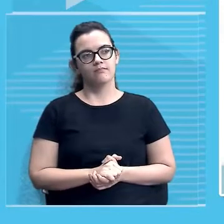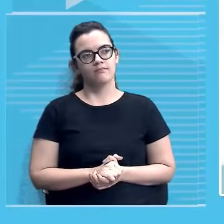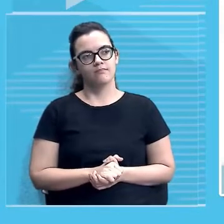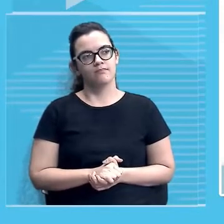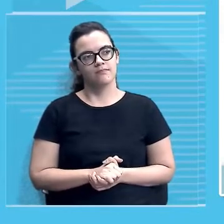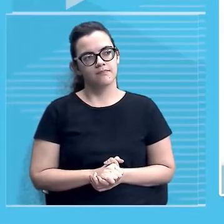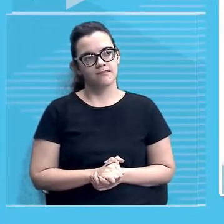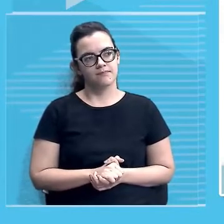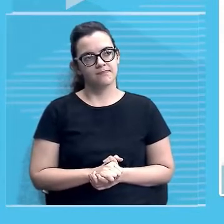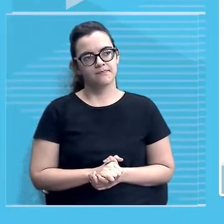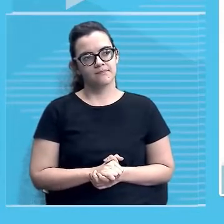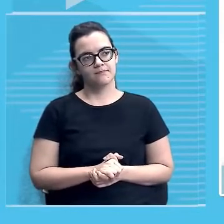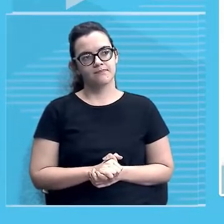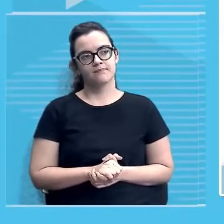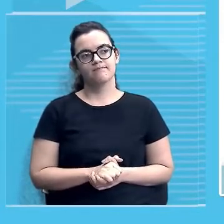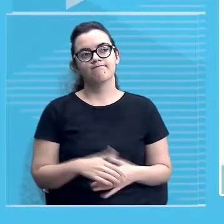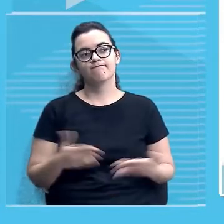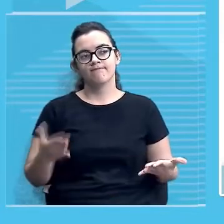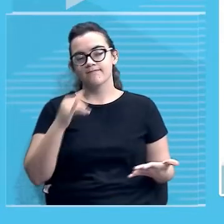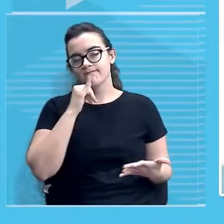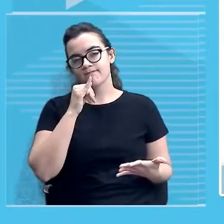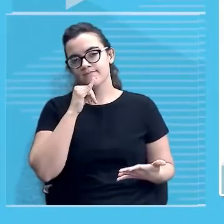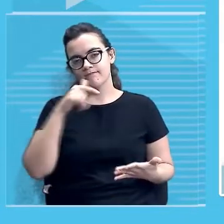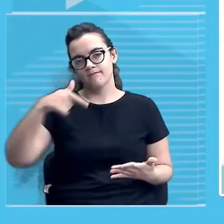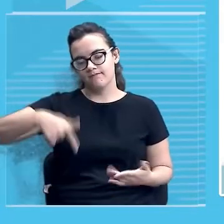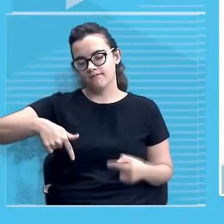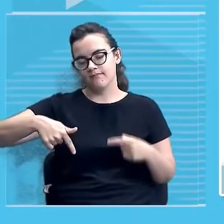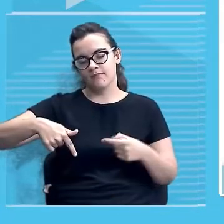quantidade de calor é medida em calorias